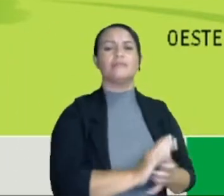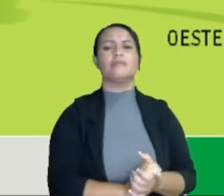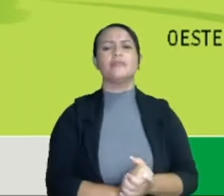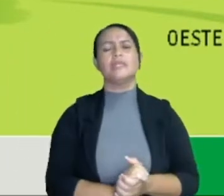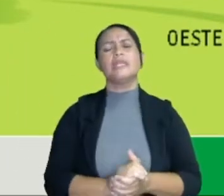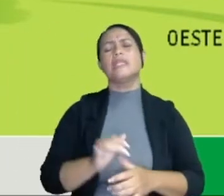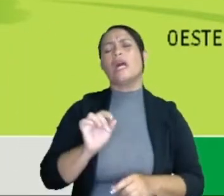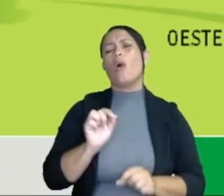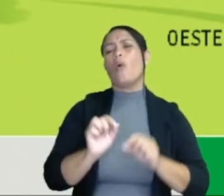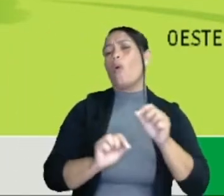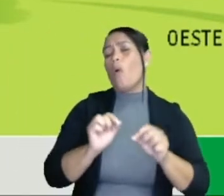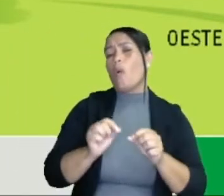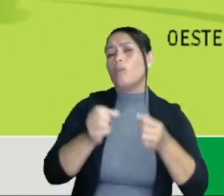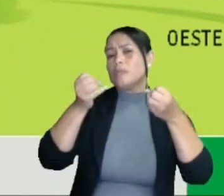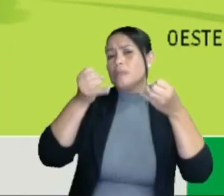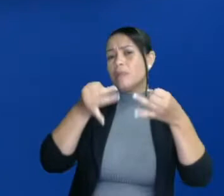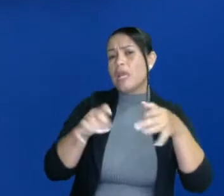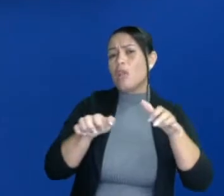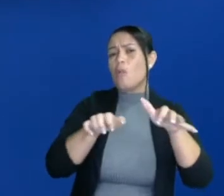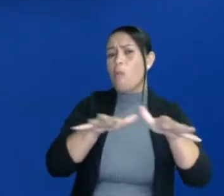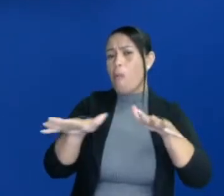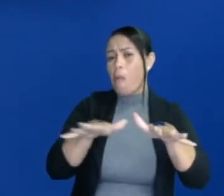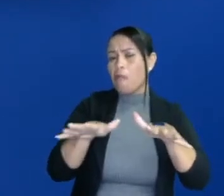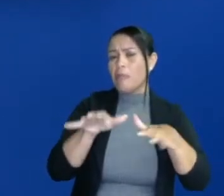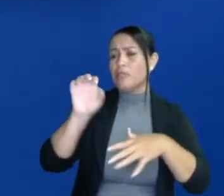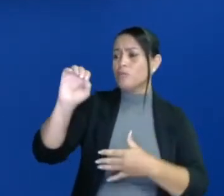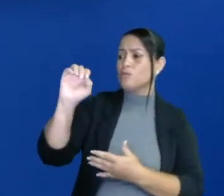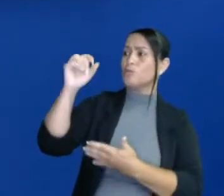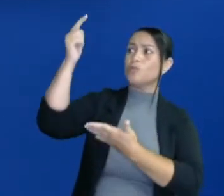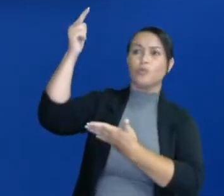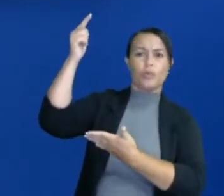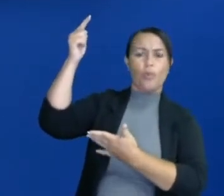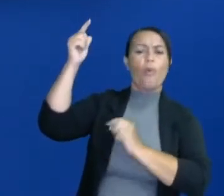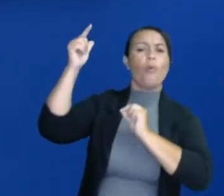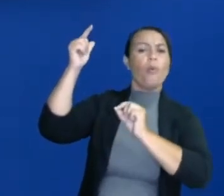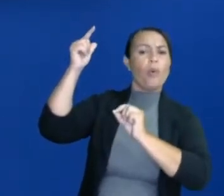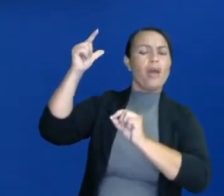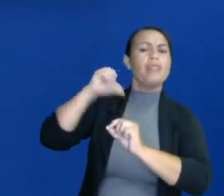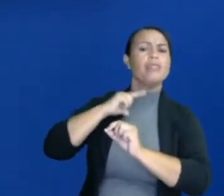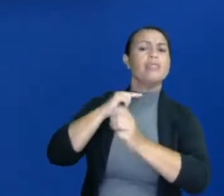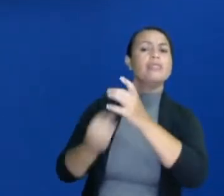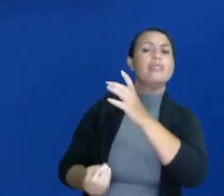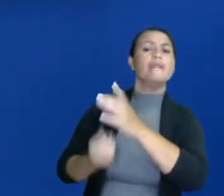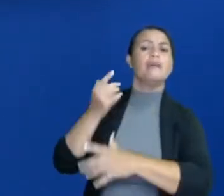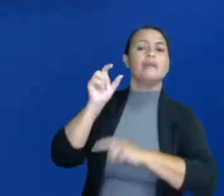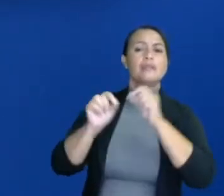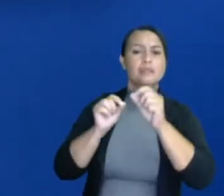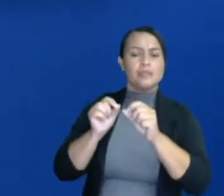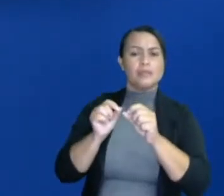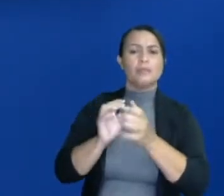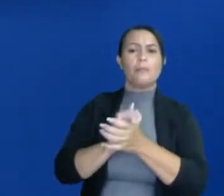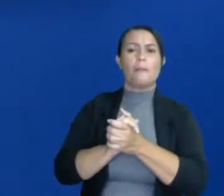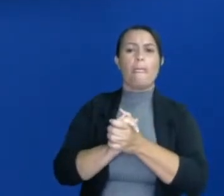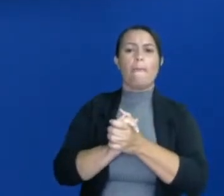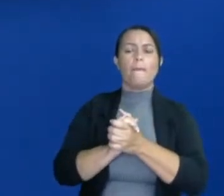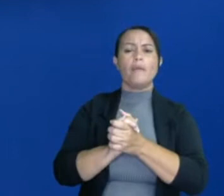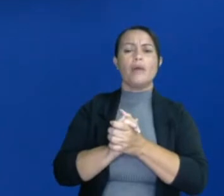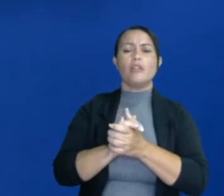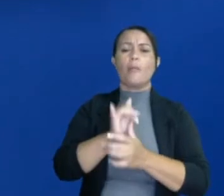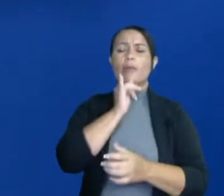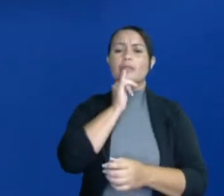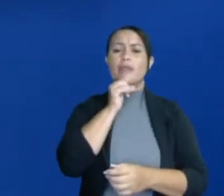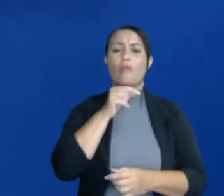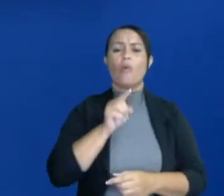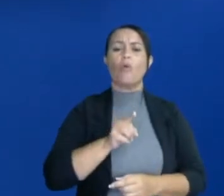Com base na posição desse movimento aparente do Sol, e aí a gente vai ter a criação dos pontos de